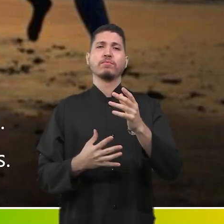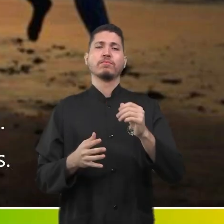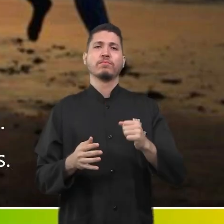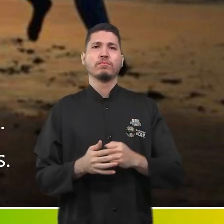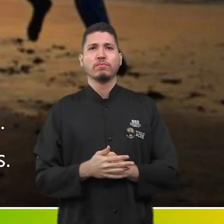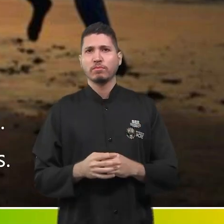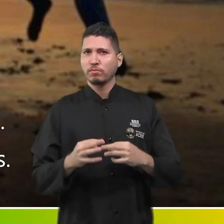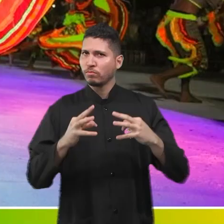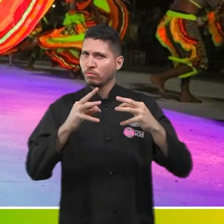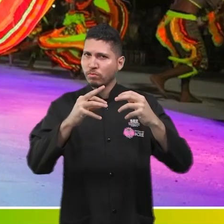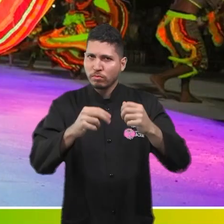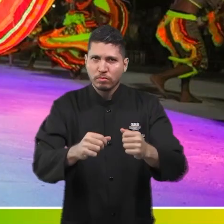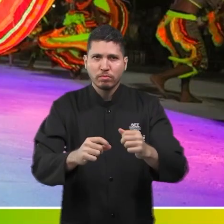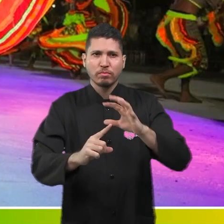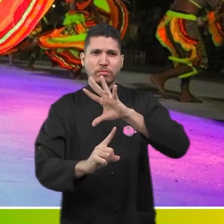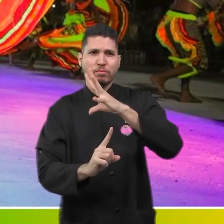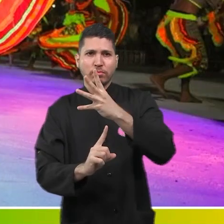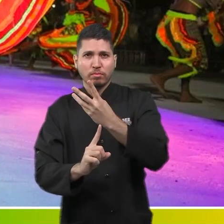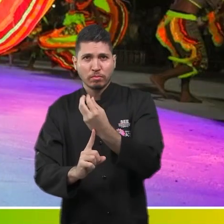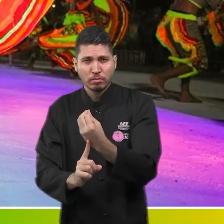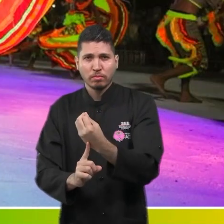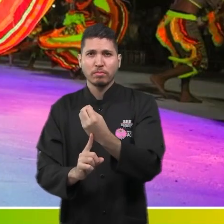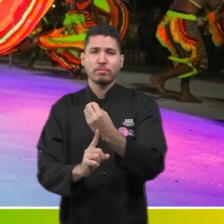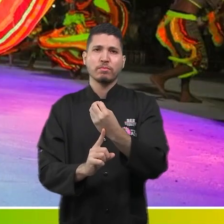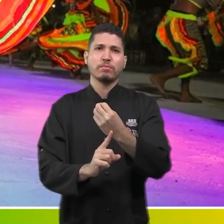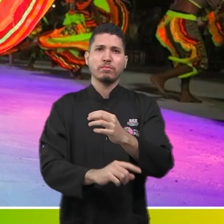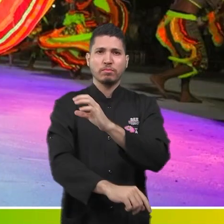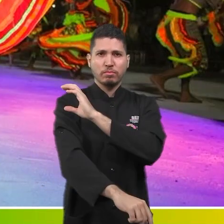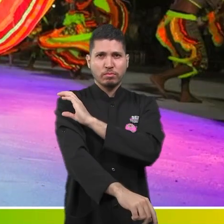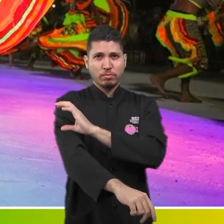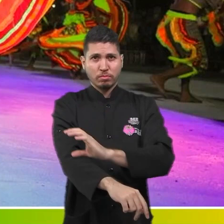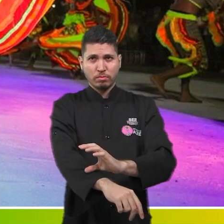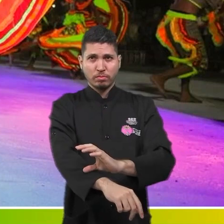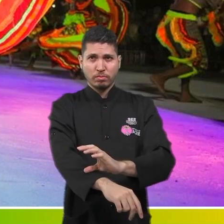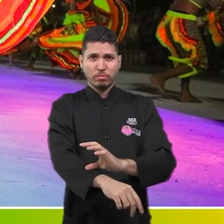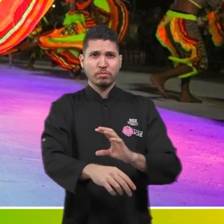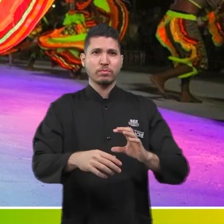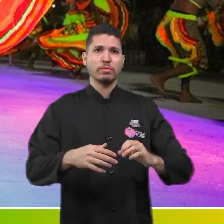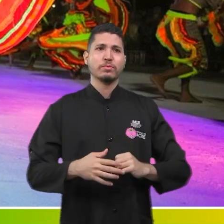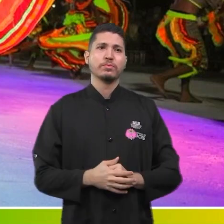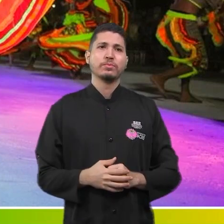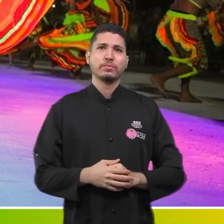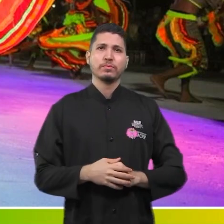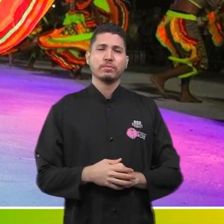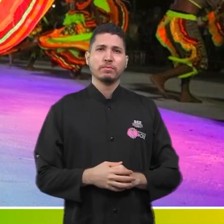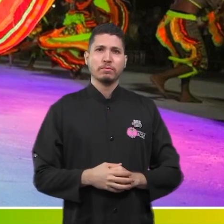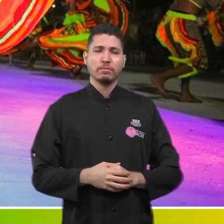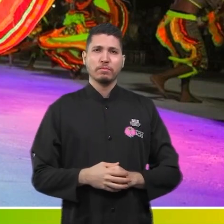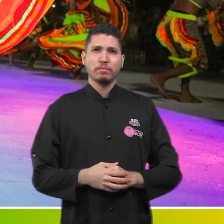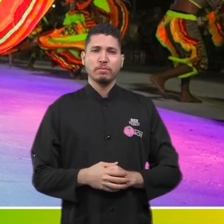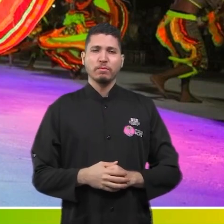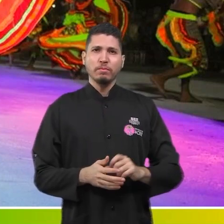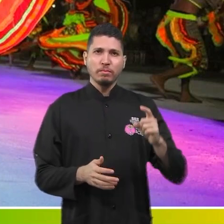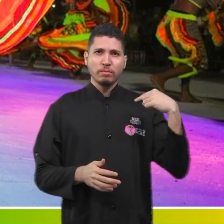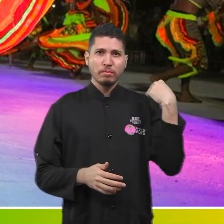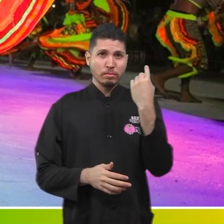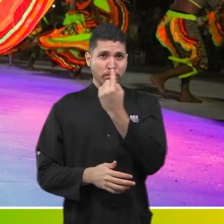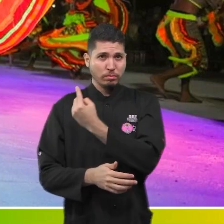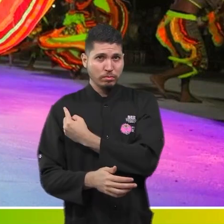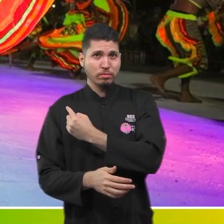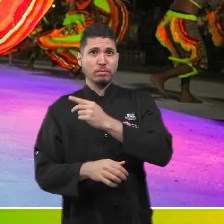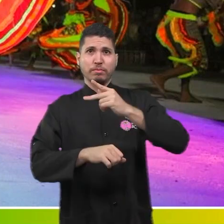é cultura. O nosso país, ele é rico